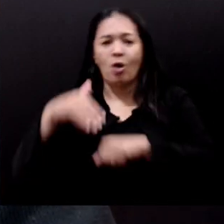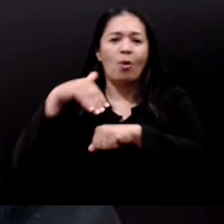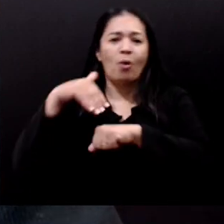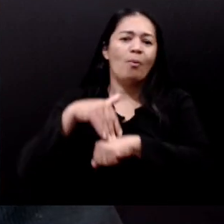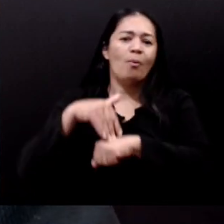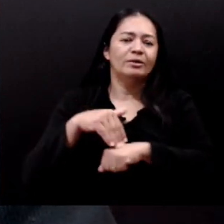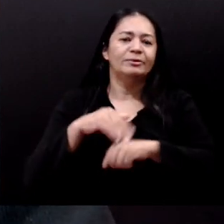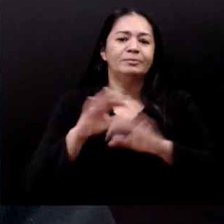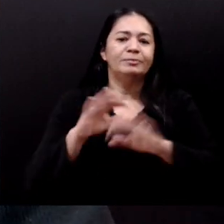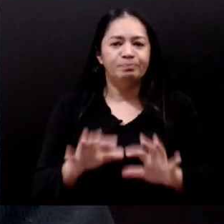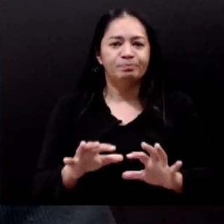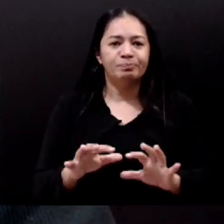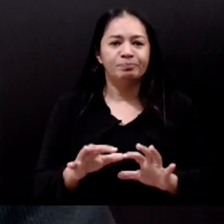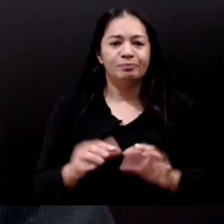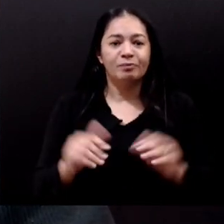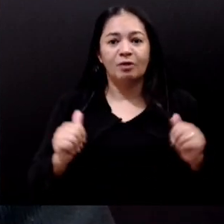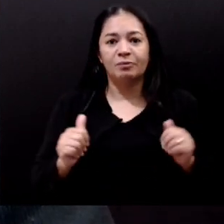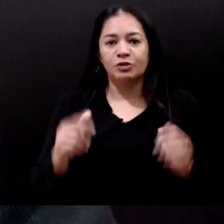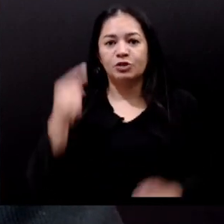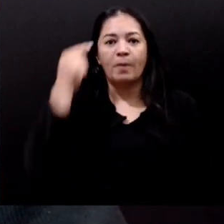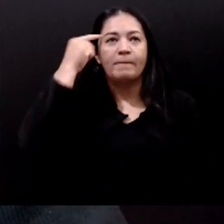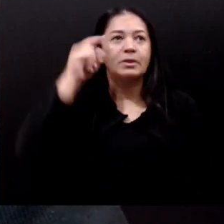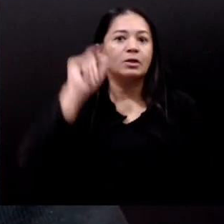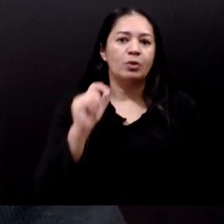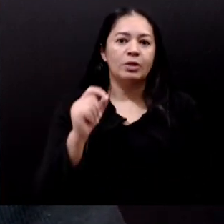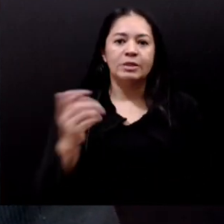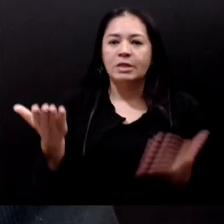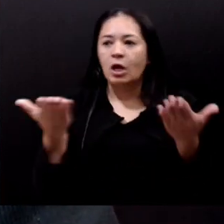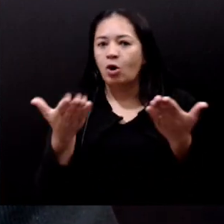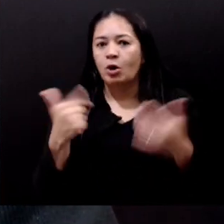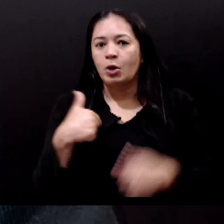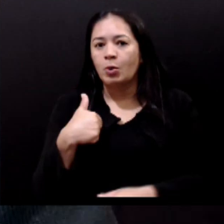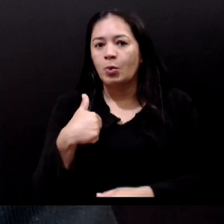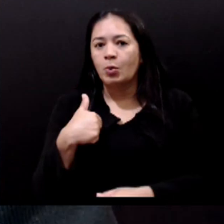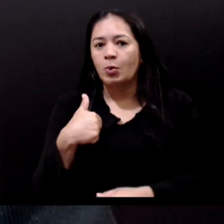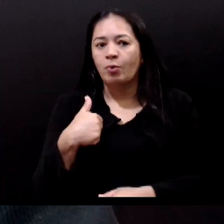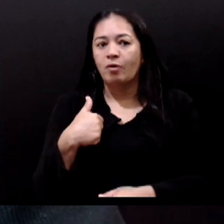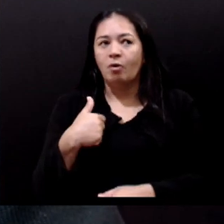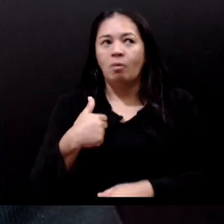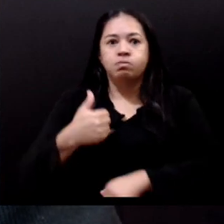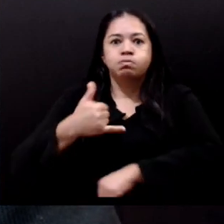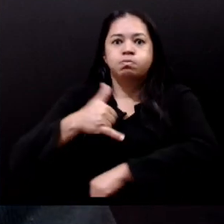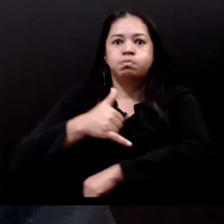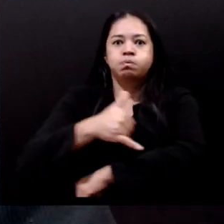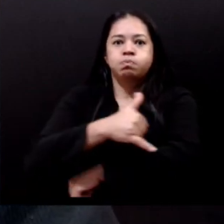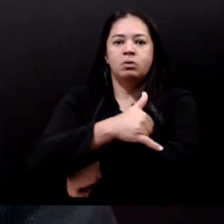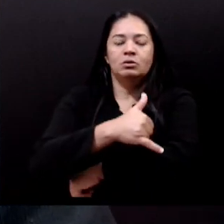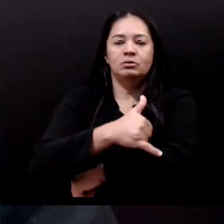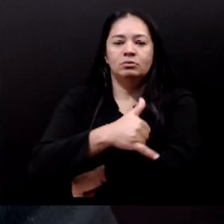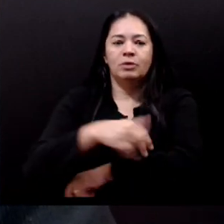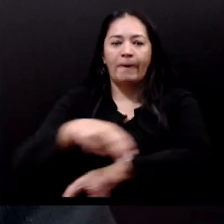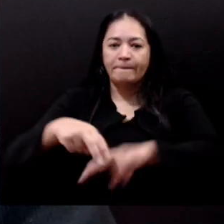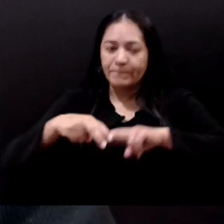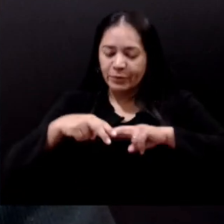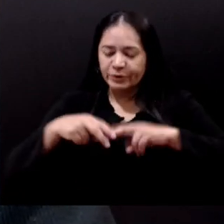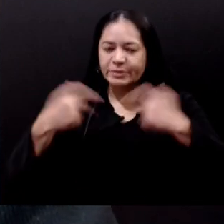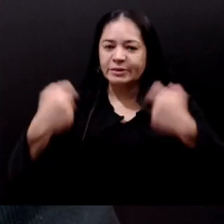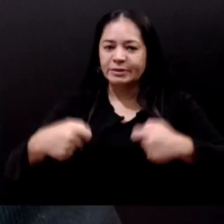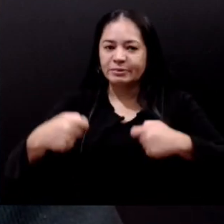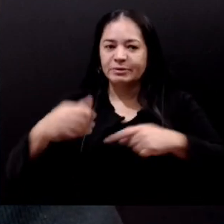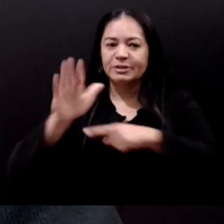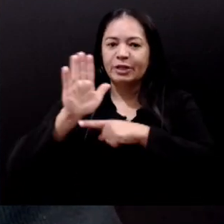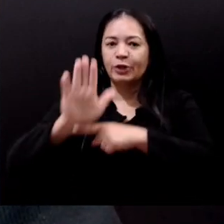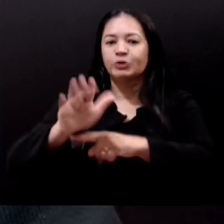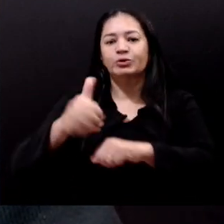é um ato de pensar o seguinte: "Poxa, e agora? Eu vou engordar". É por isso que é preciso da ajuda profissional, né,